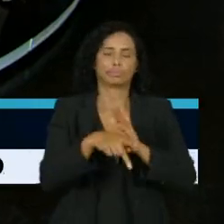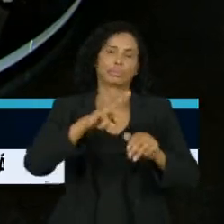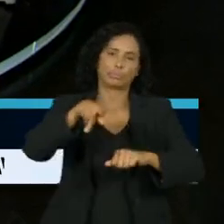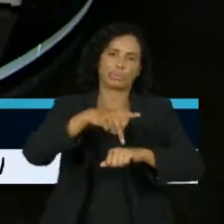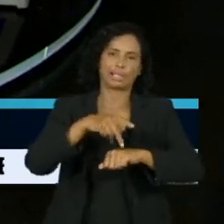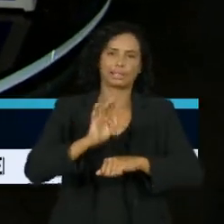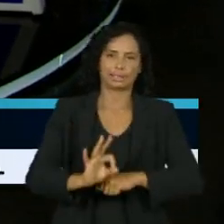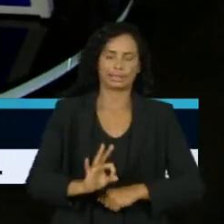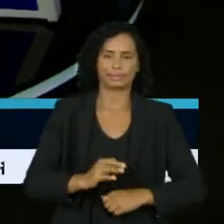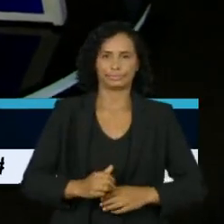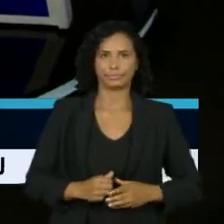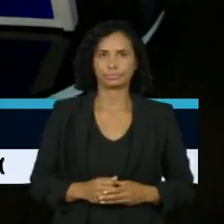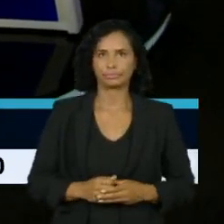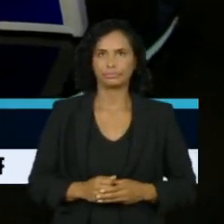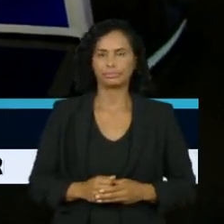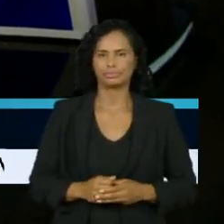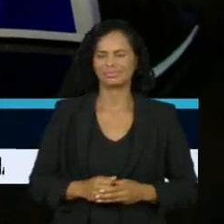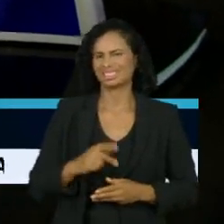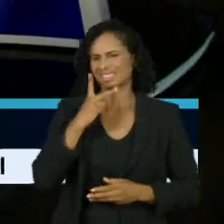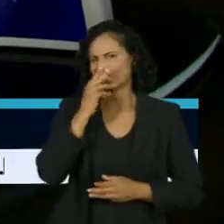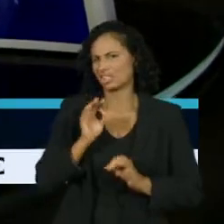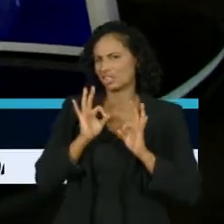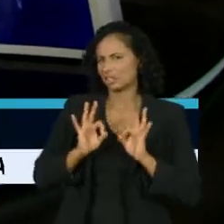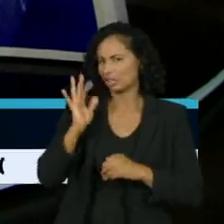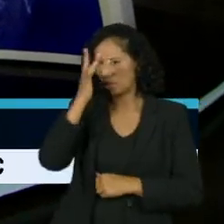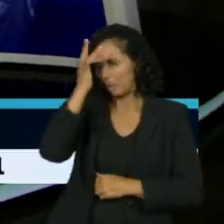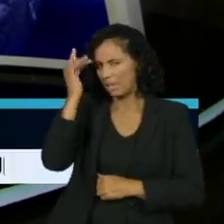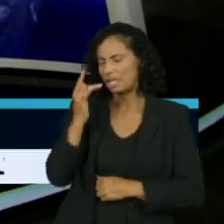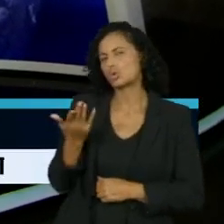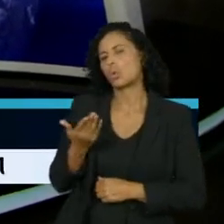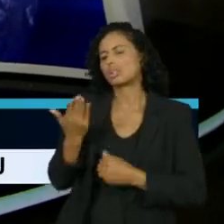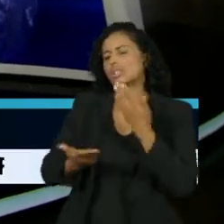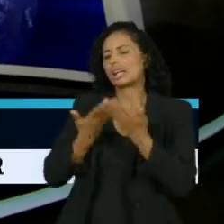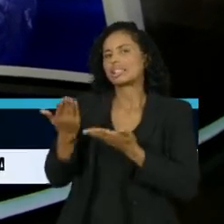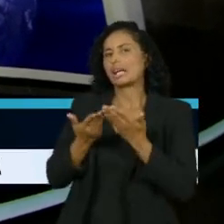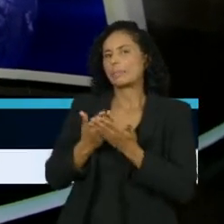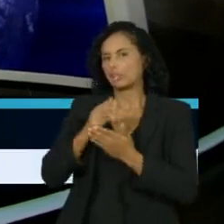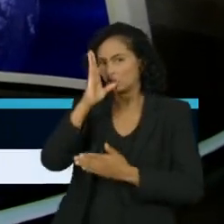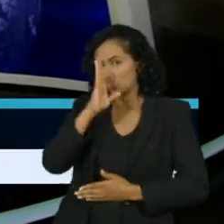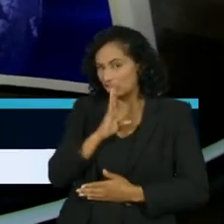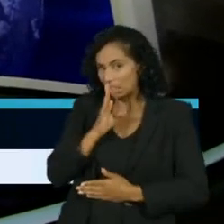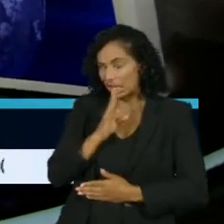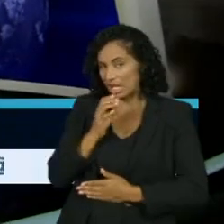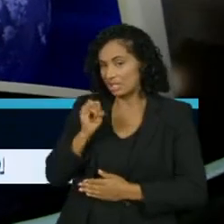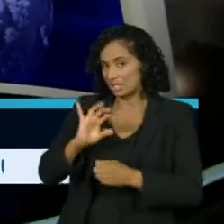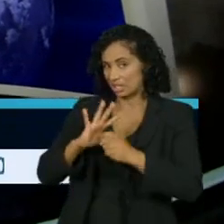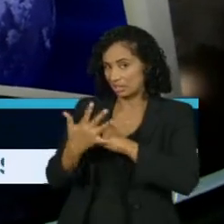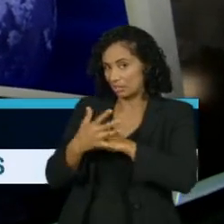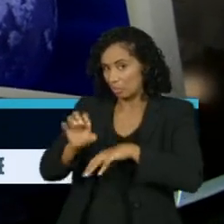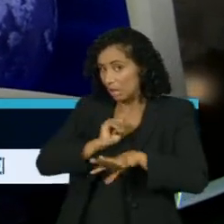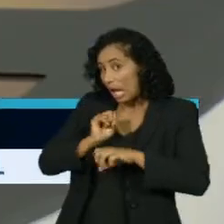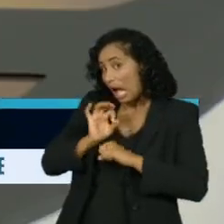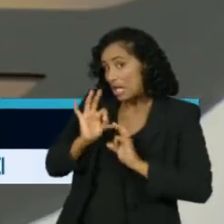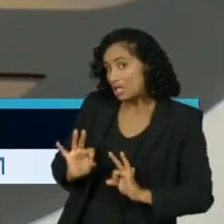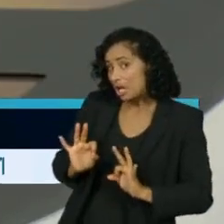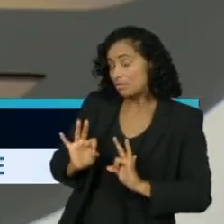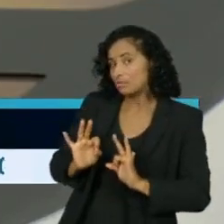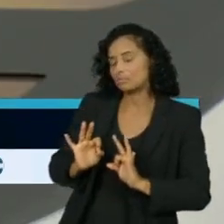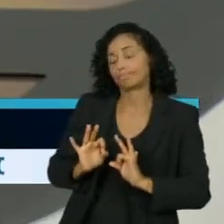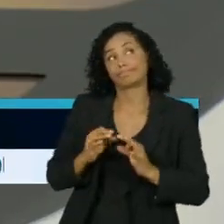eu vejo que tem não quer se vacinar pague pelo tratamento hospitalar Caso seja infectado Boa pergunta